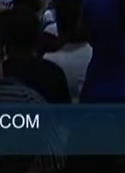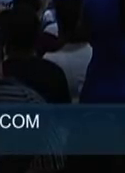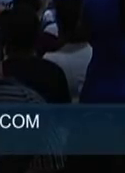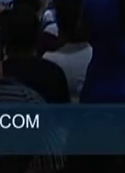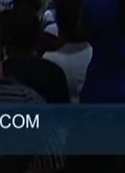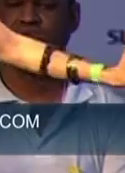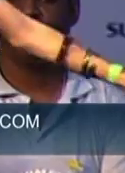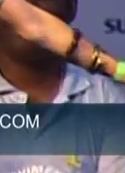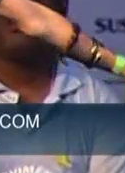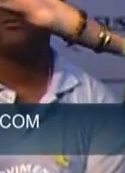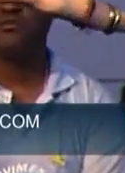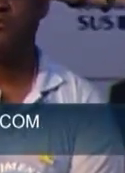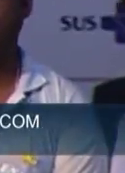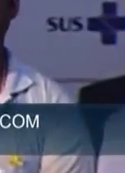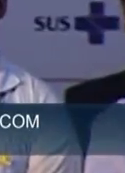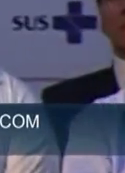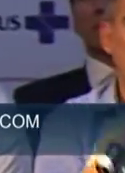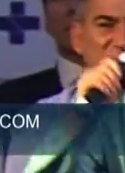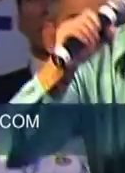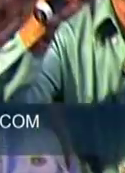mulheres.